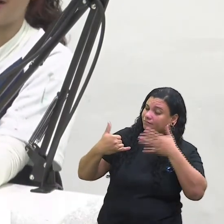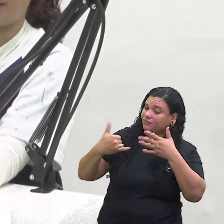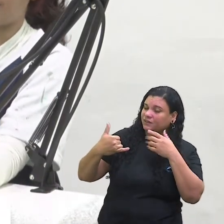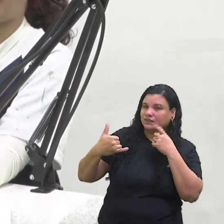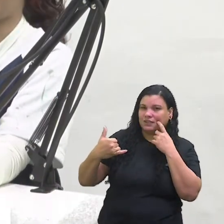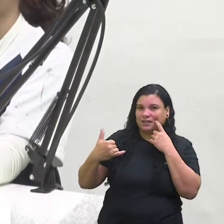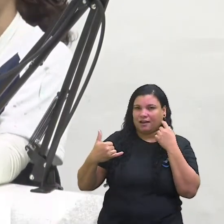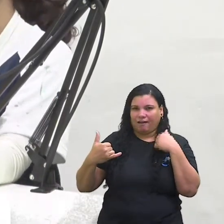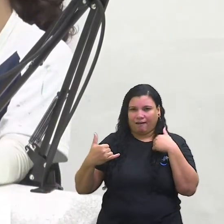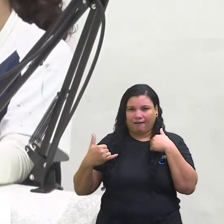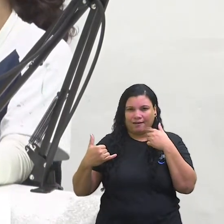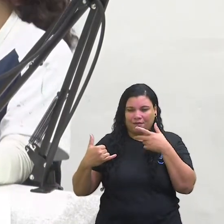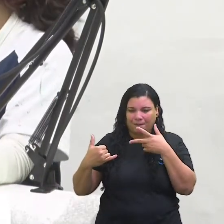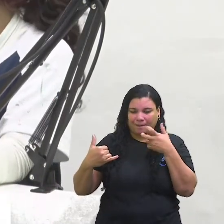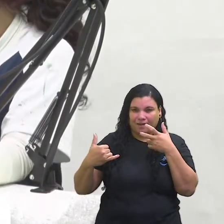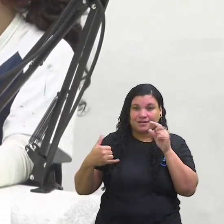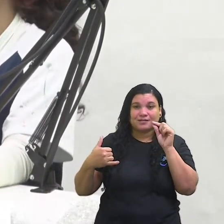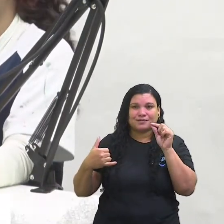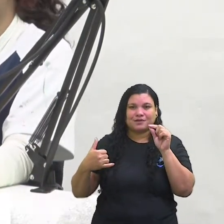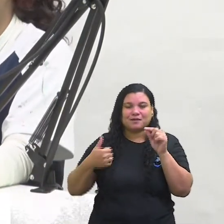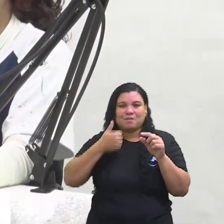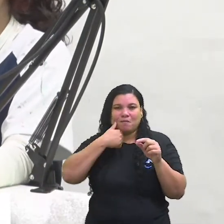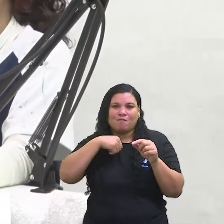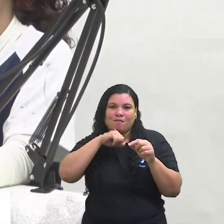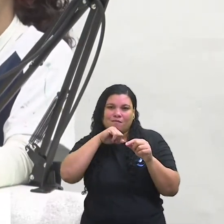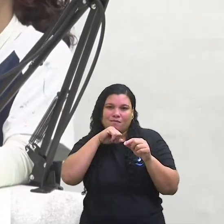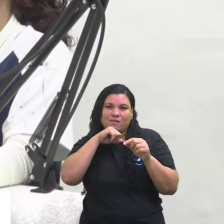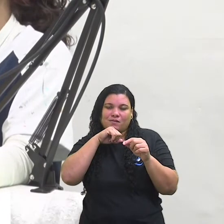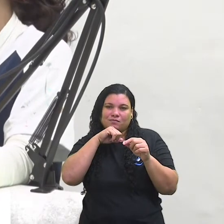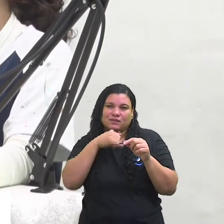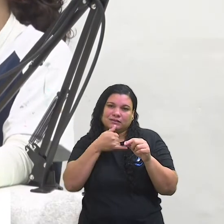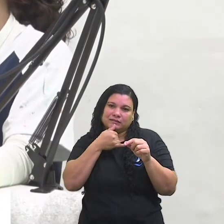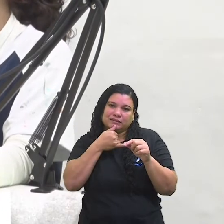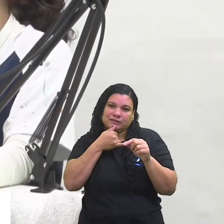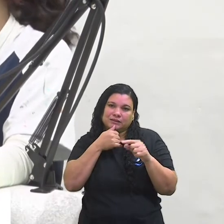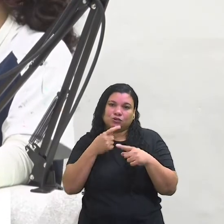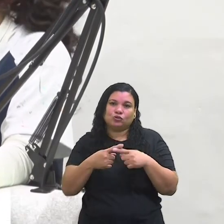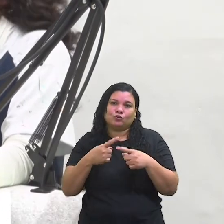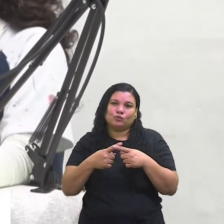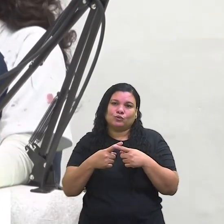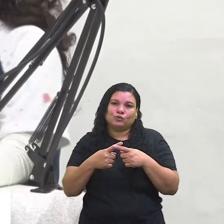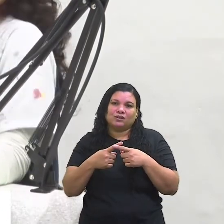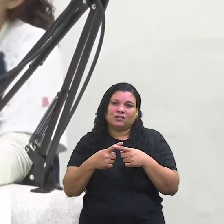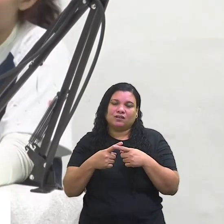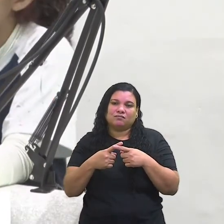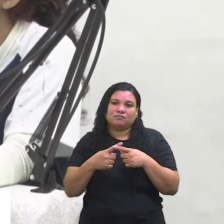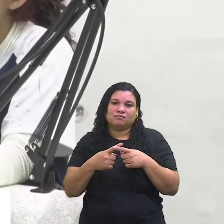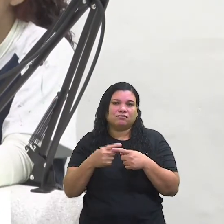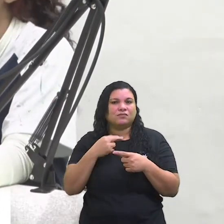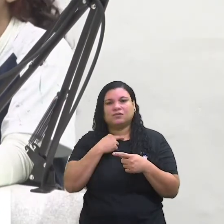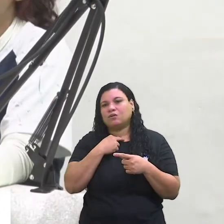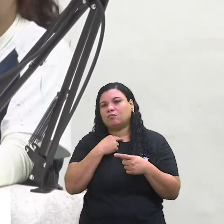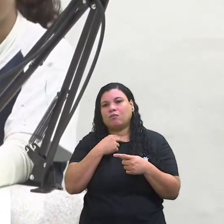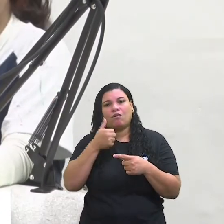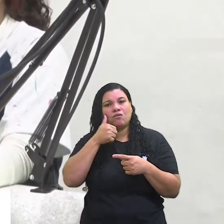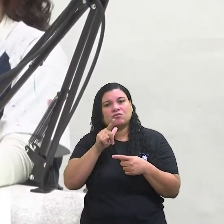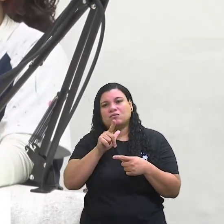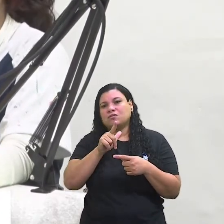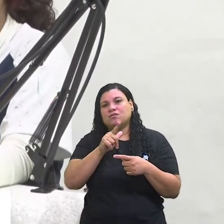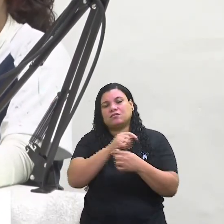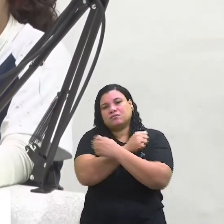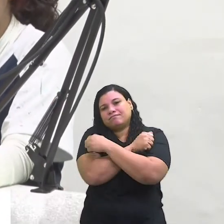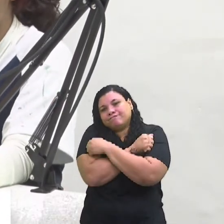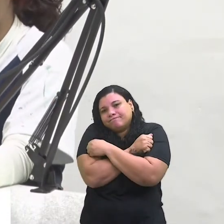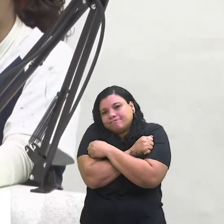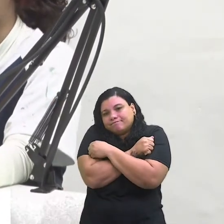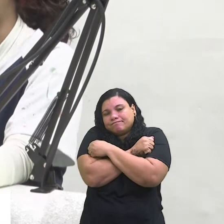esse vídeo pra ela, lógico, pra ela ver, né? E ela faz bastante falta, mesmo sendo enjoada, chata, mas ela faz